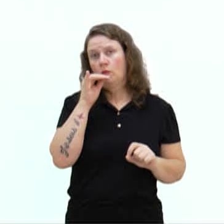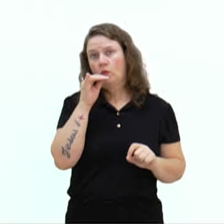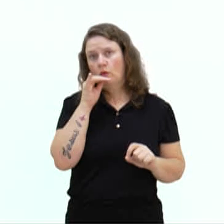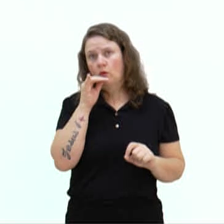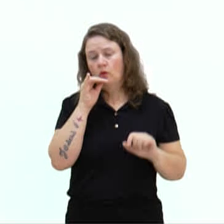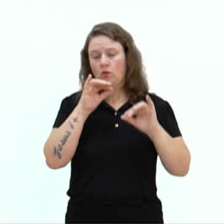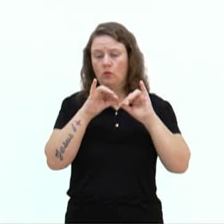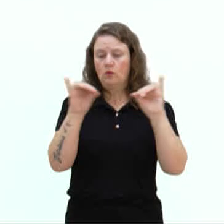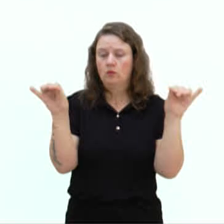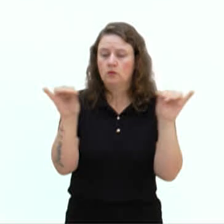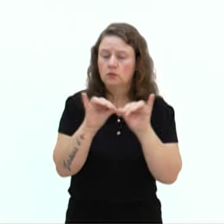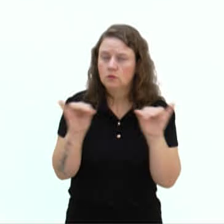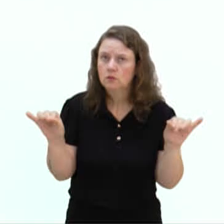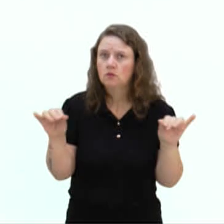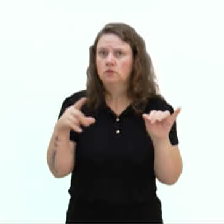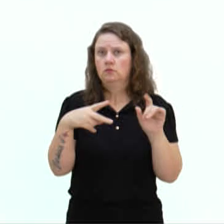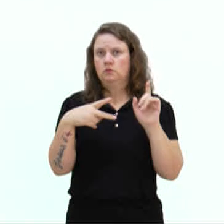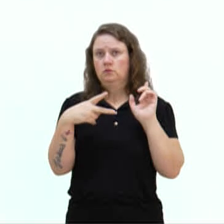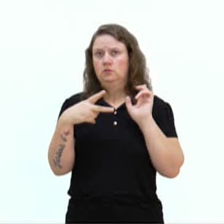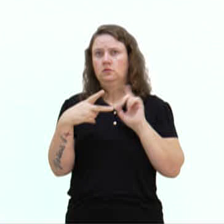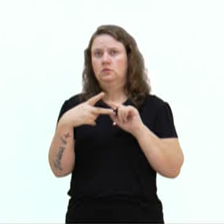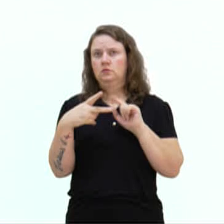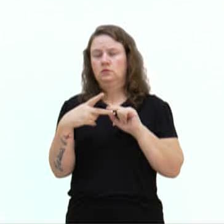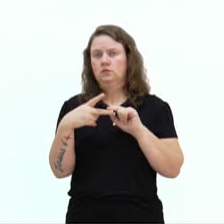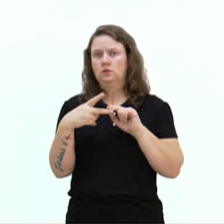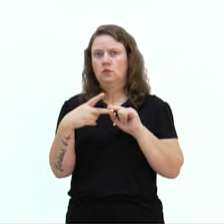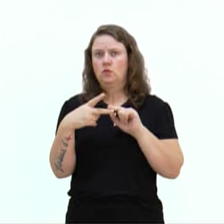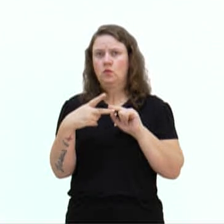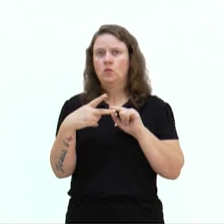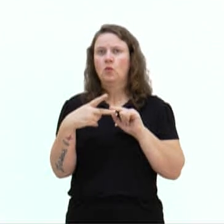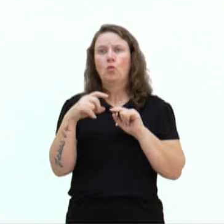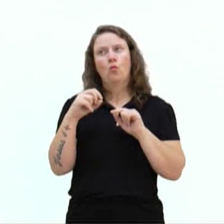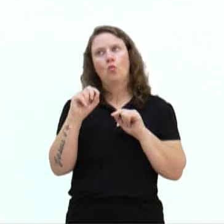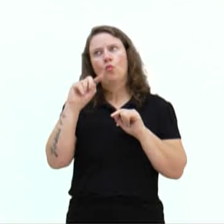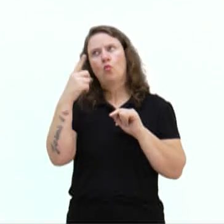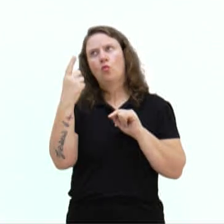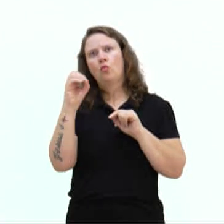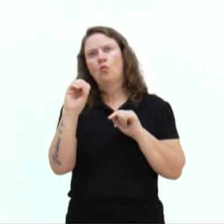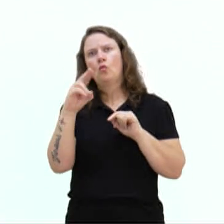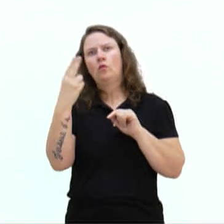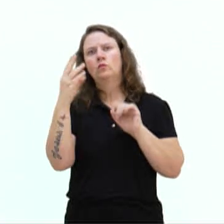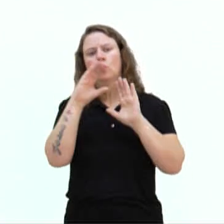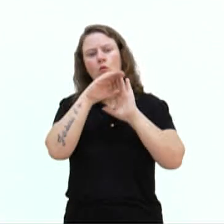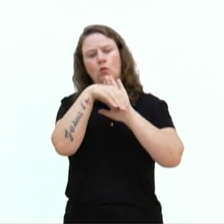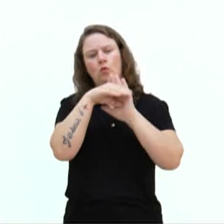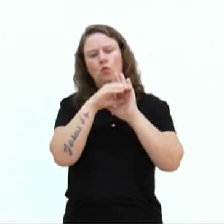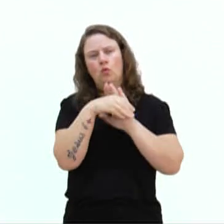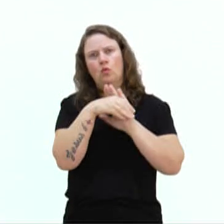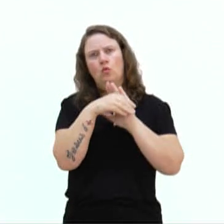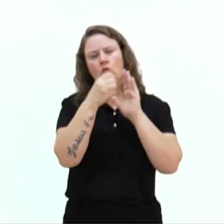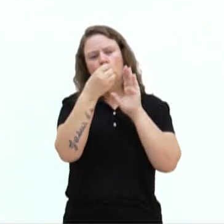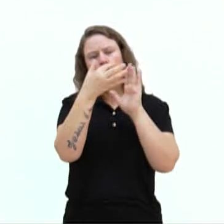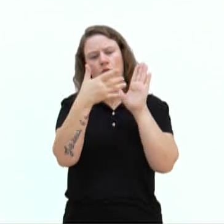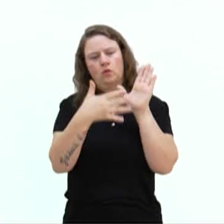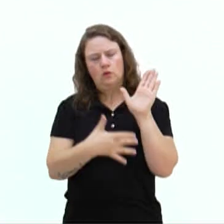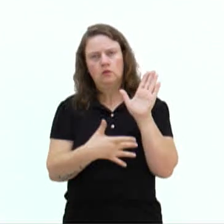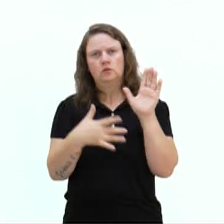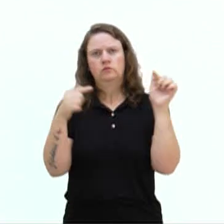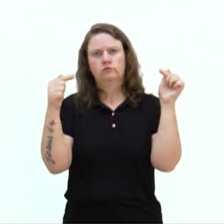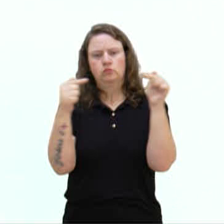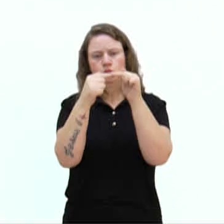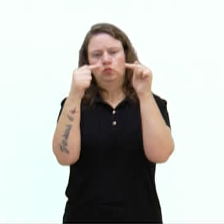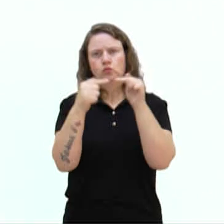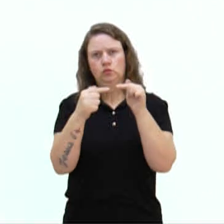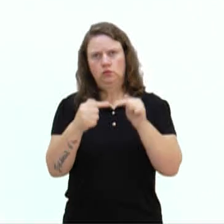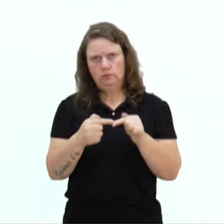as declarações que são constituídas por um ou mais conceitos de ligação. Então, eu